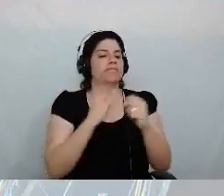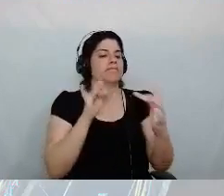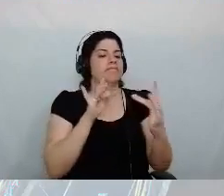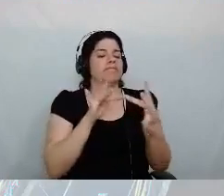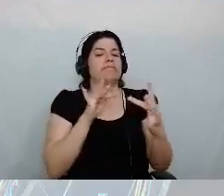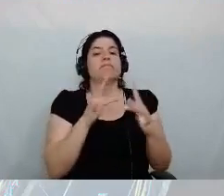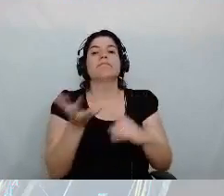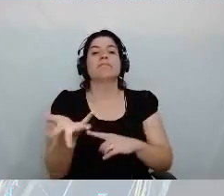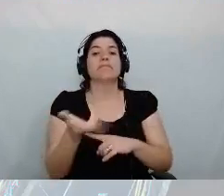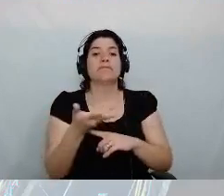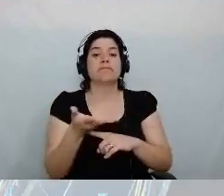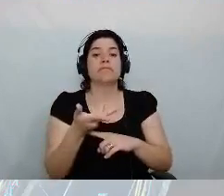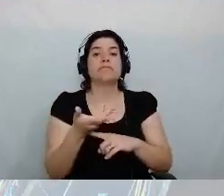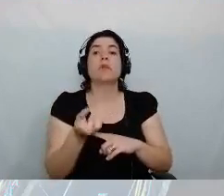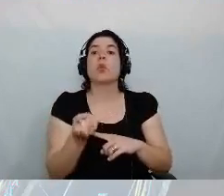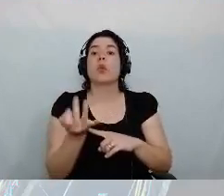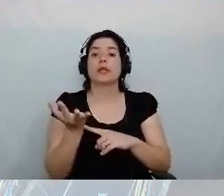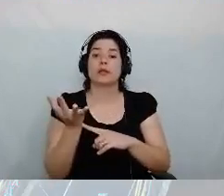velocidade?